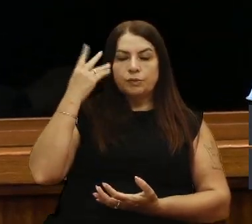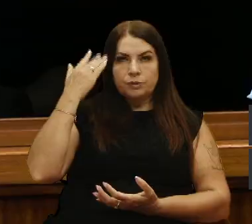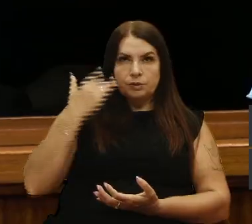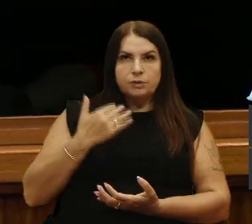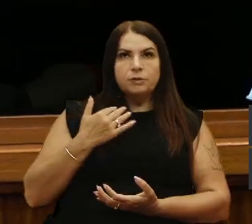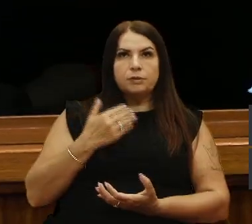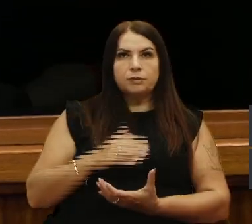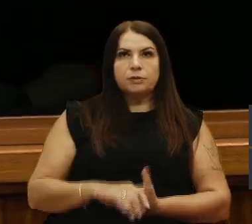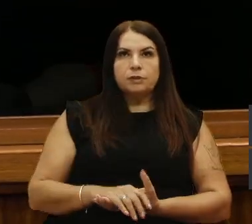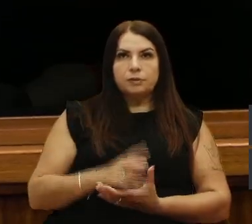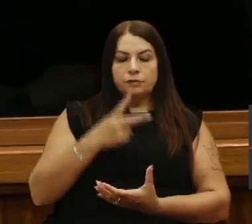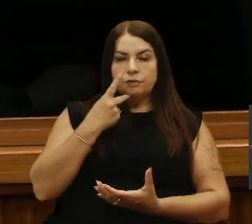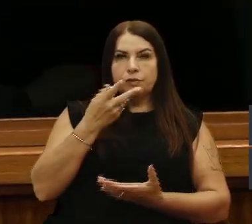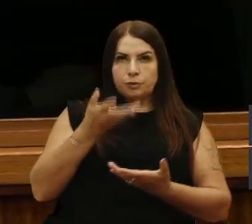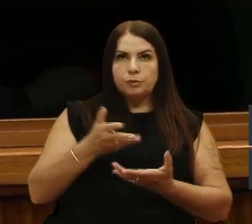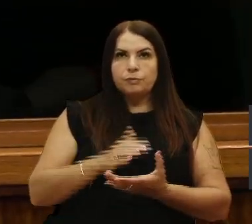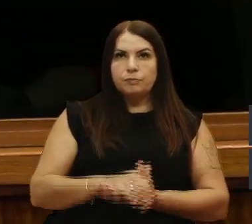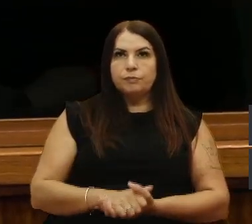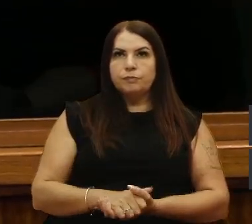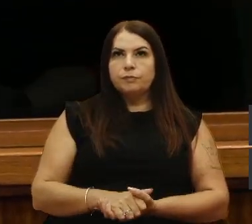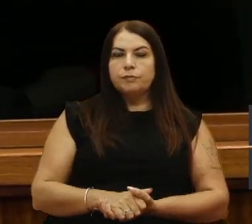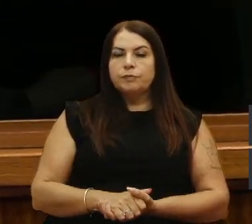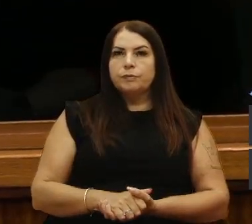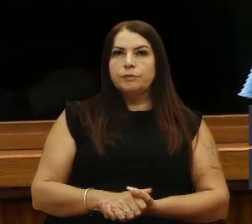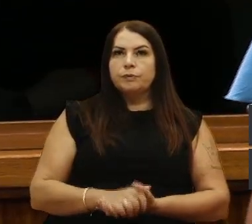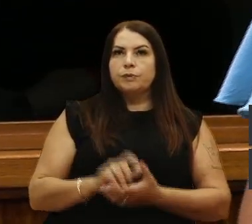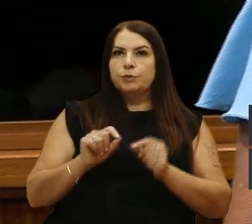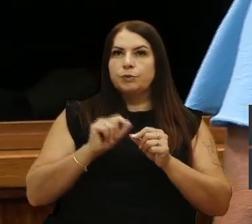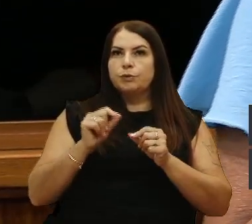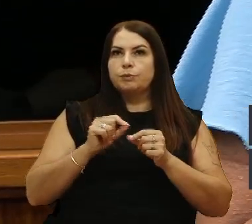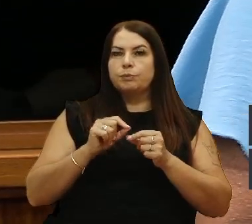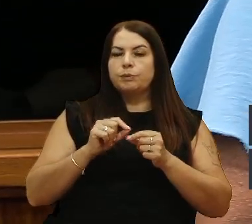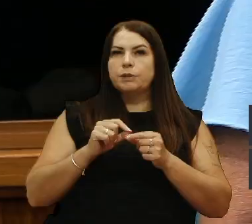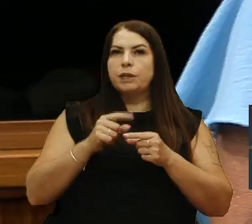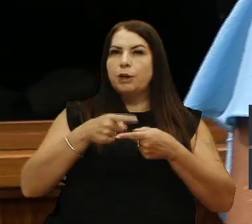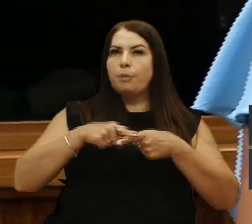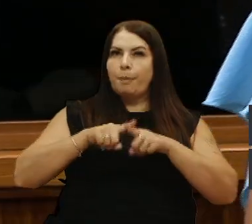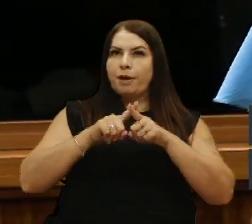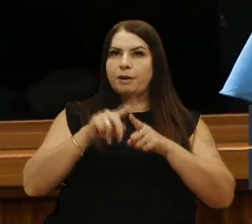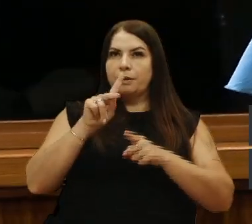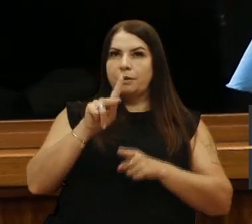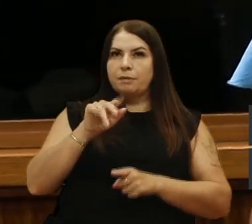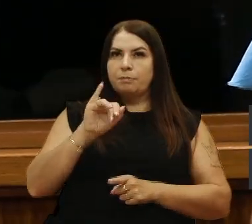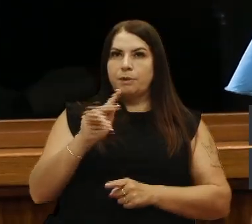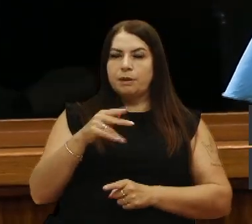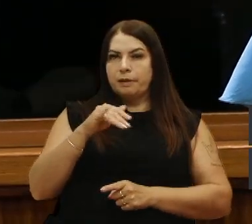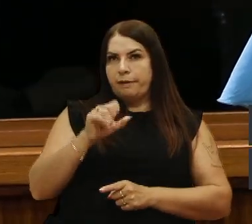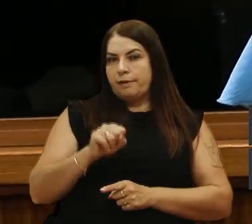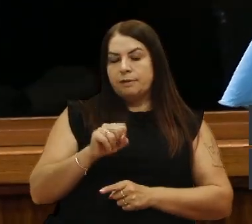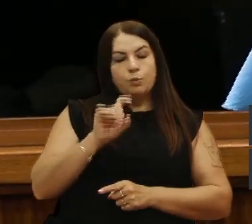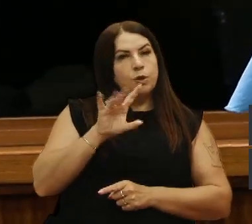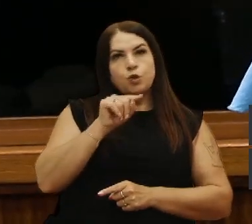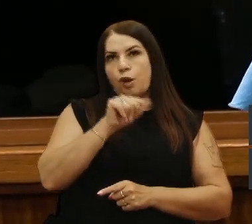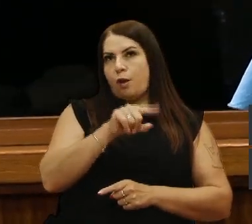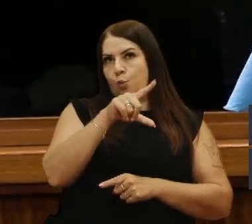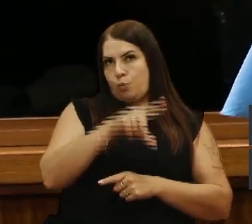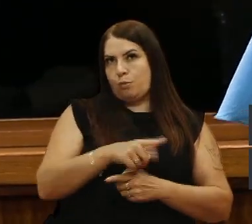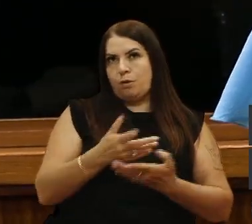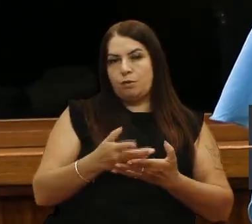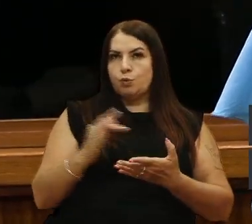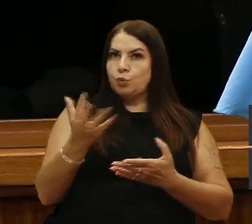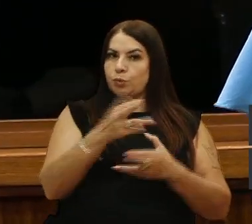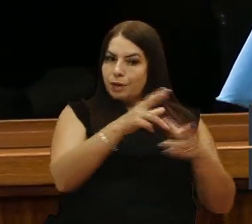Daiane levantou agora, sobre a questão do Parque dos Pinhais, que não é só o Parque dos Pinhais, toda